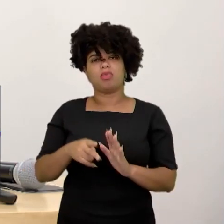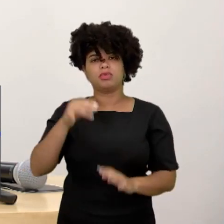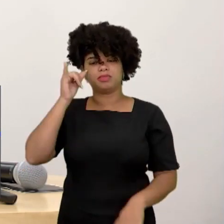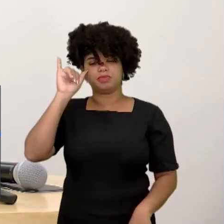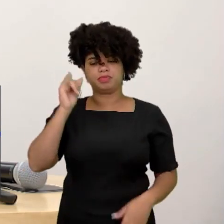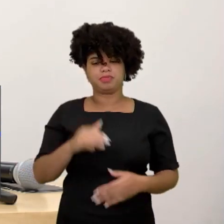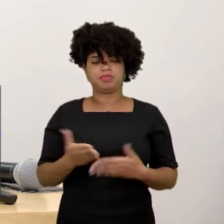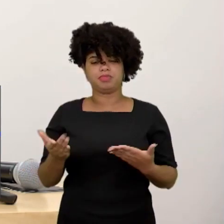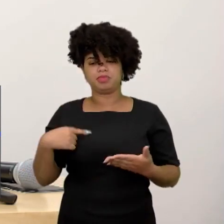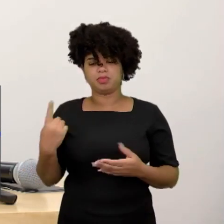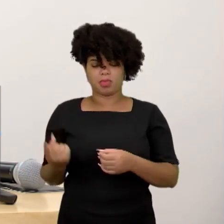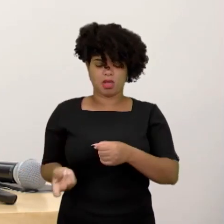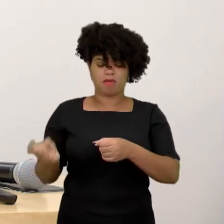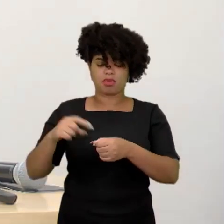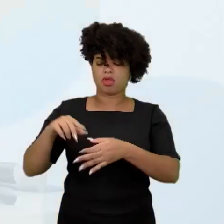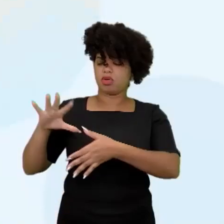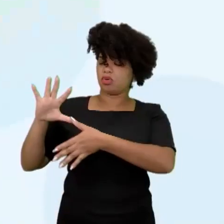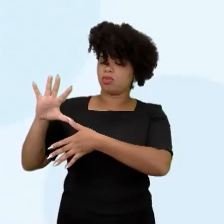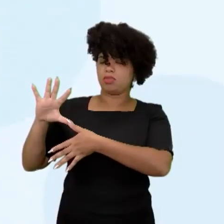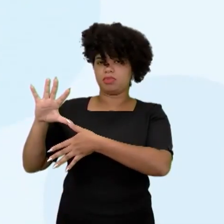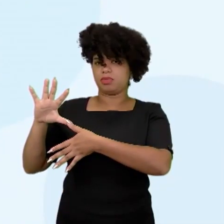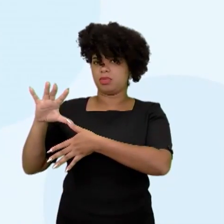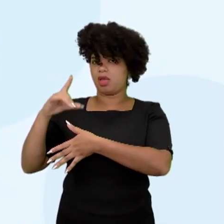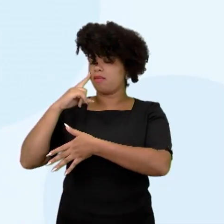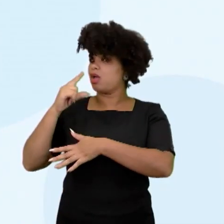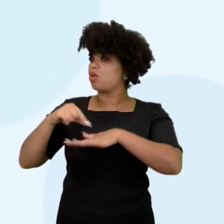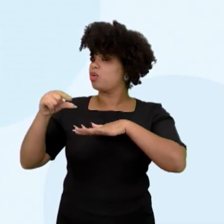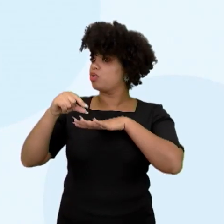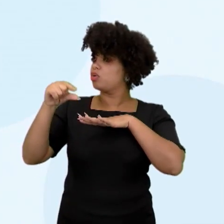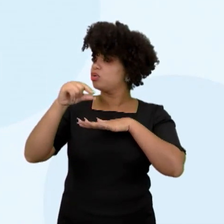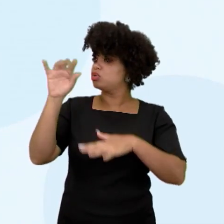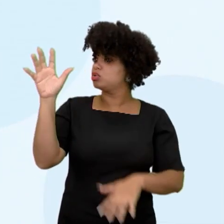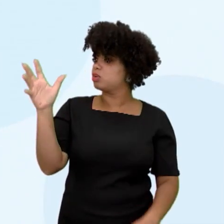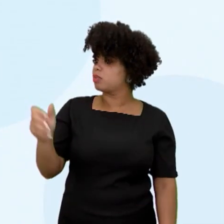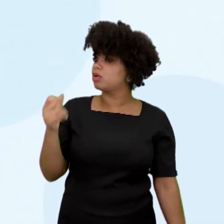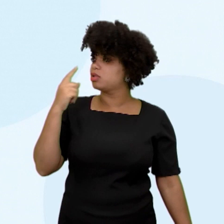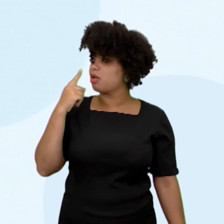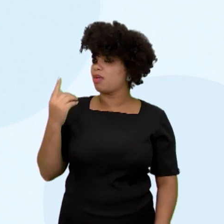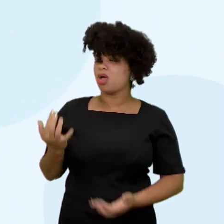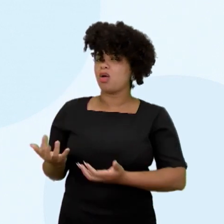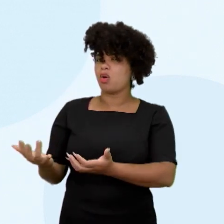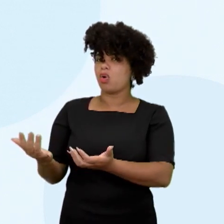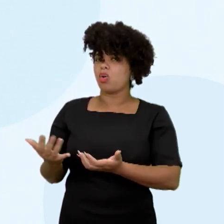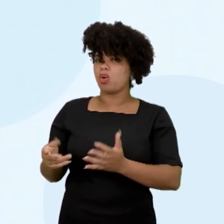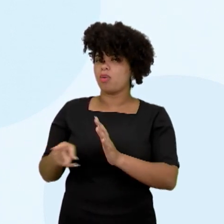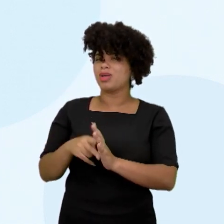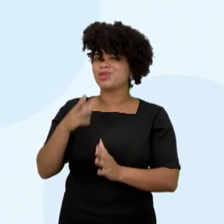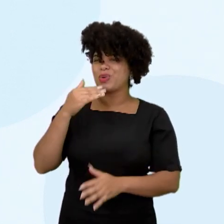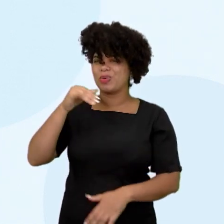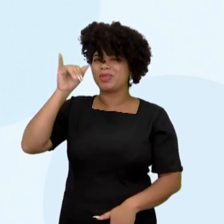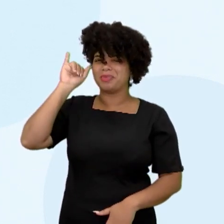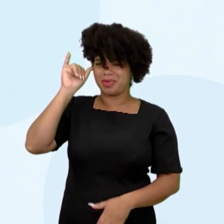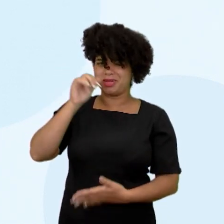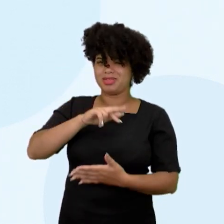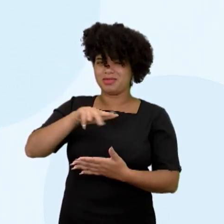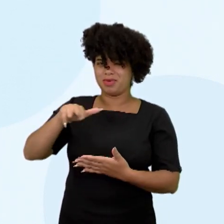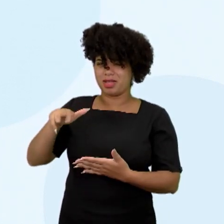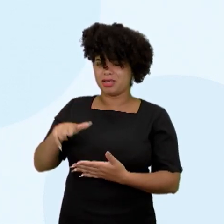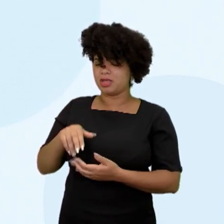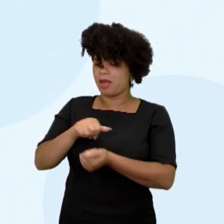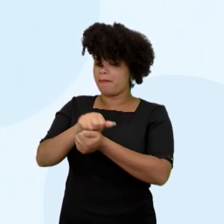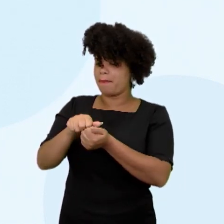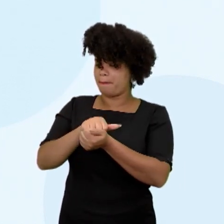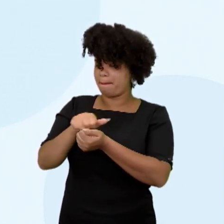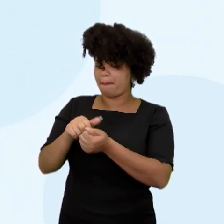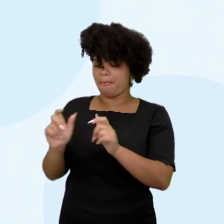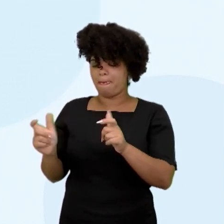E a gente vai voltar lá no mapa e vai ver, por exemplo, o continente africano também, na questão de pastagens, tem alguns países que têm menos de